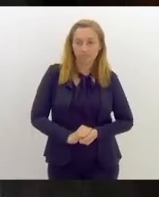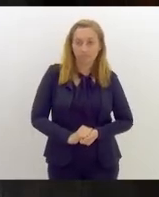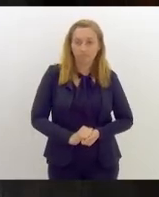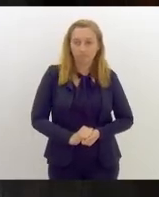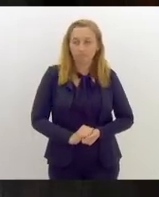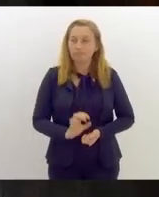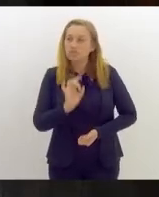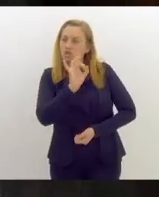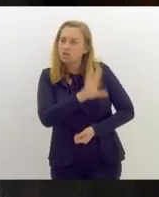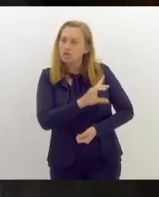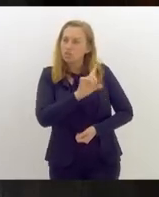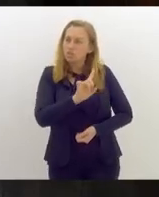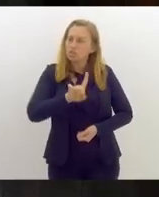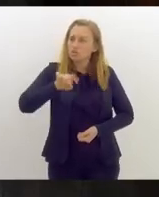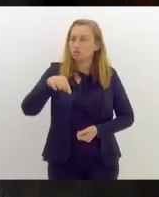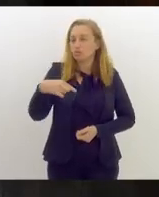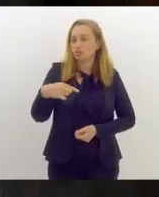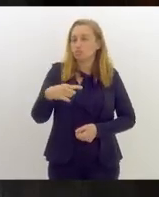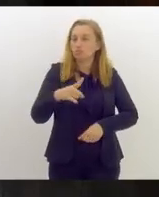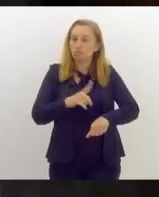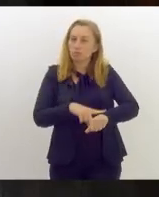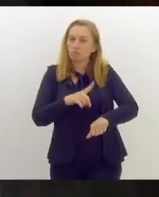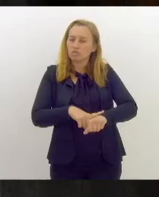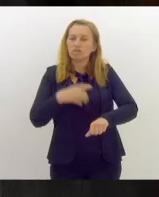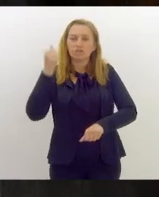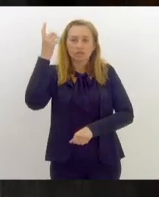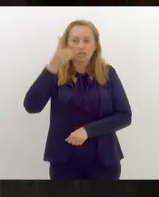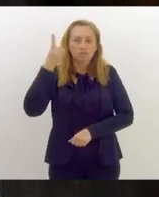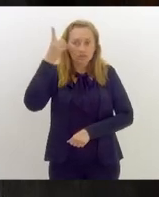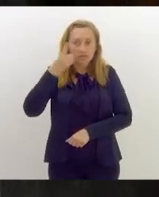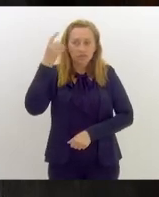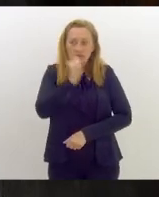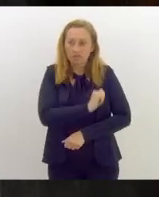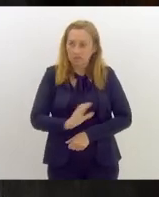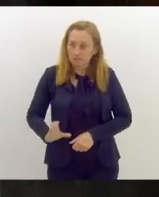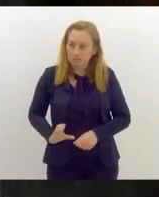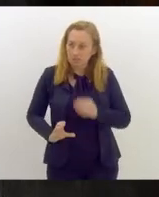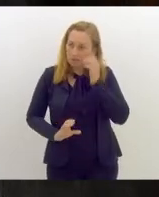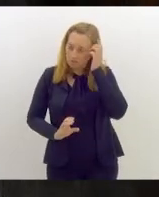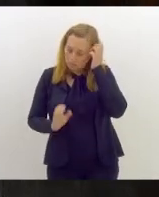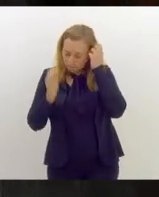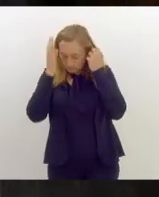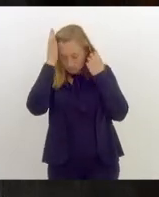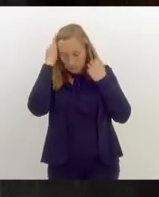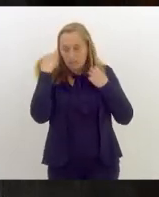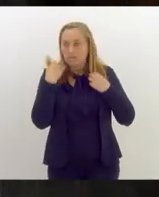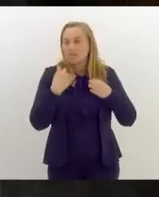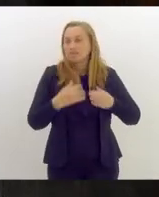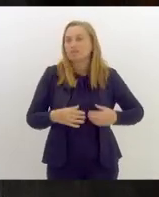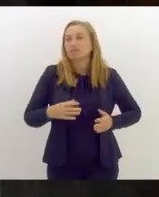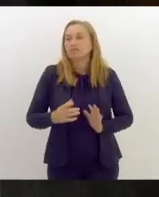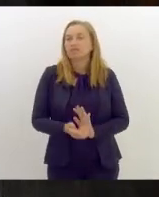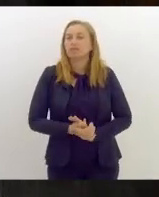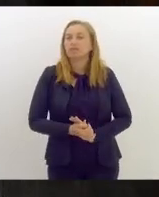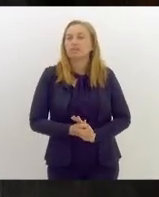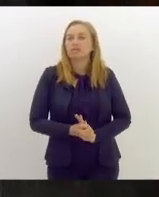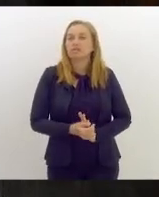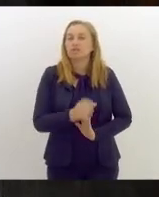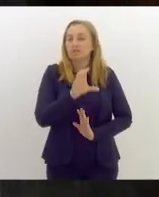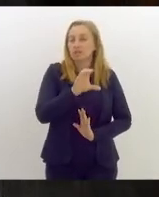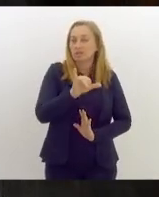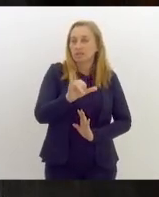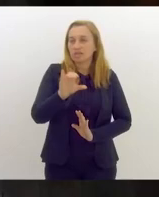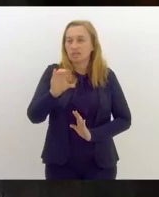e na última sessão Deputado André Siciliano pegou a receita do ICMS